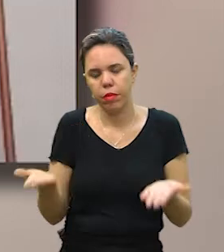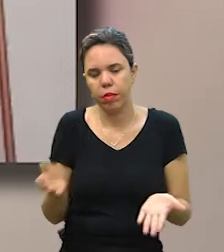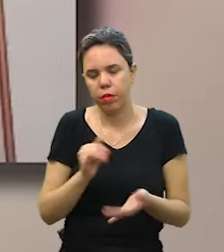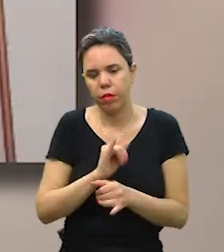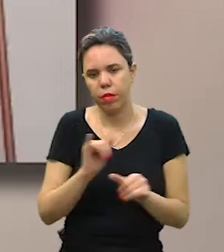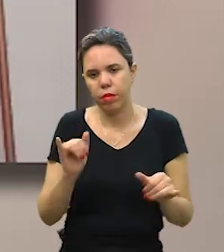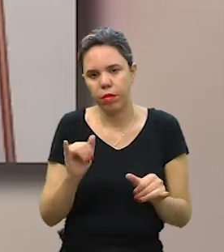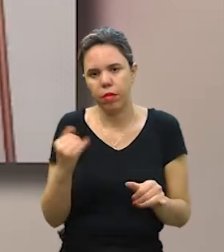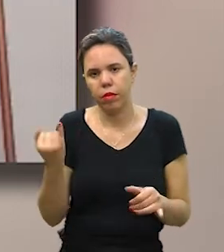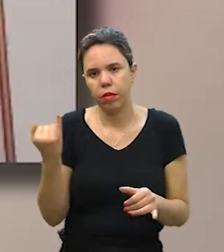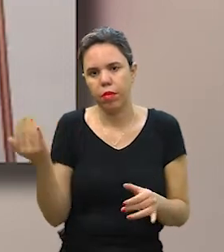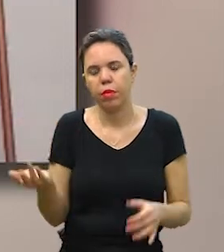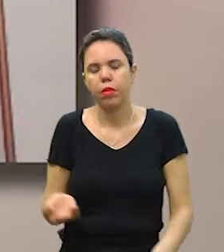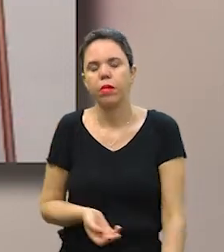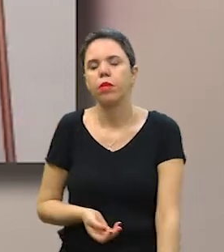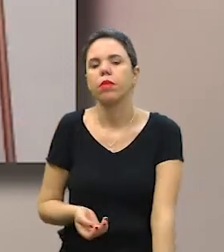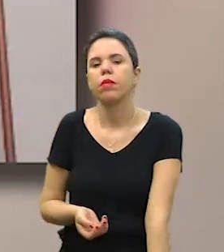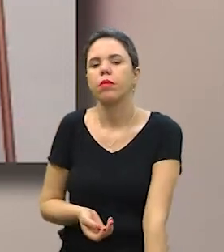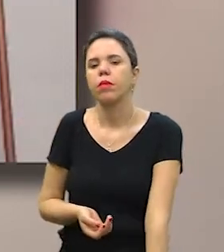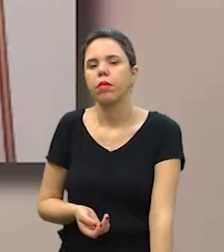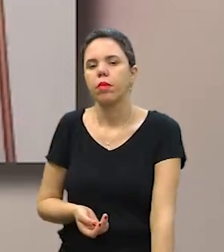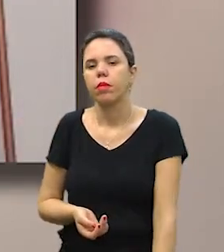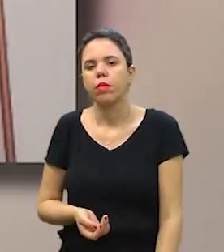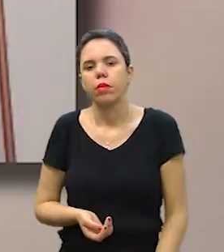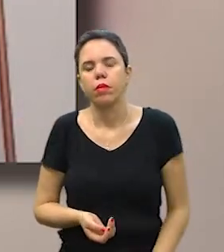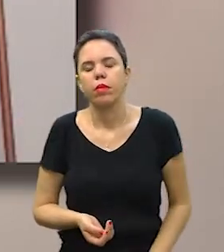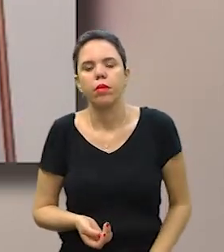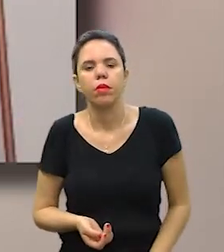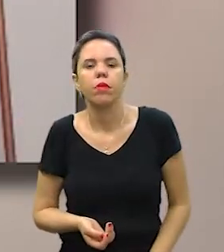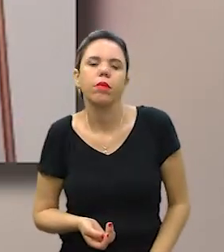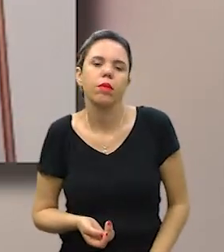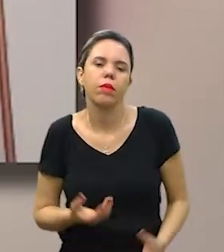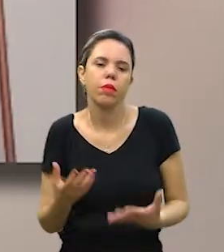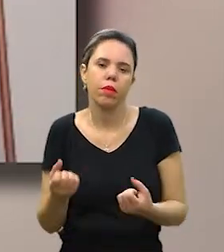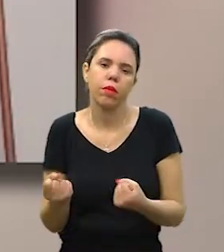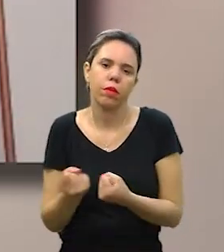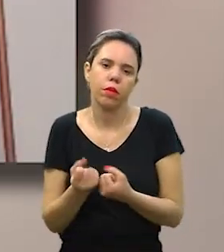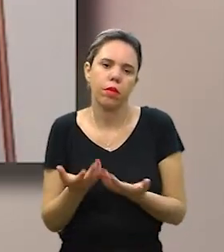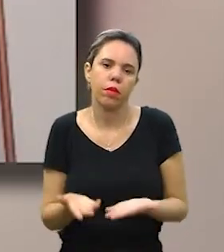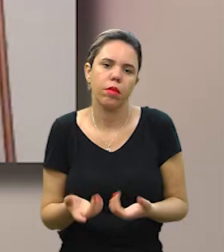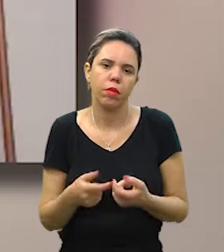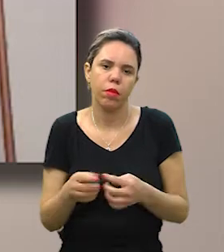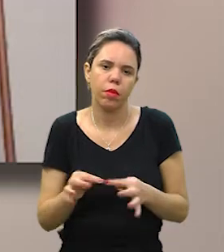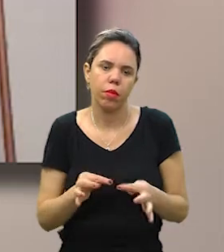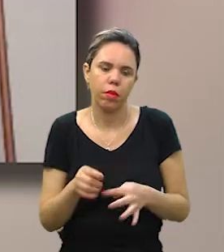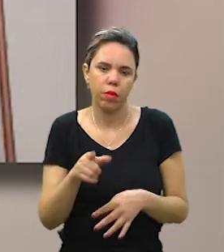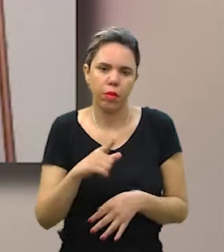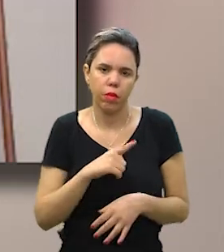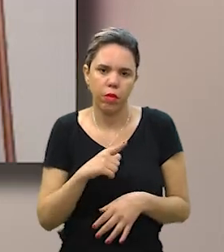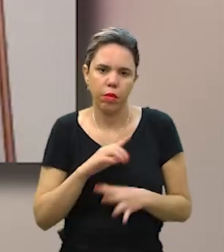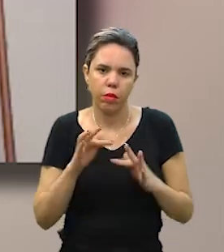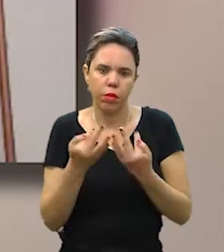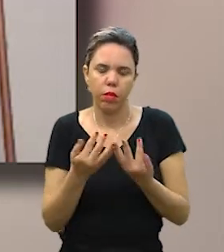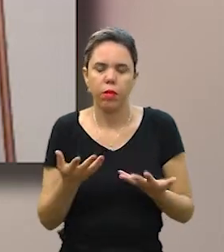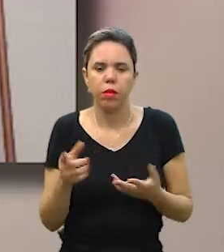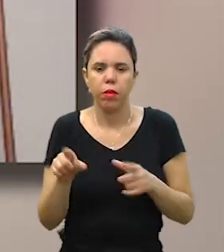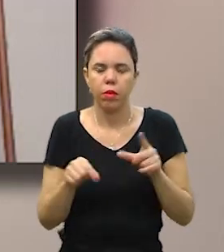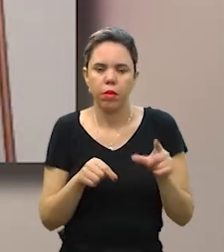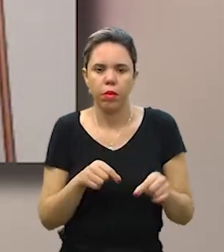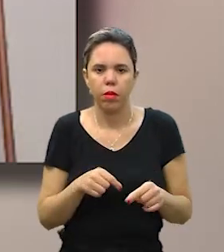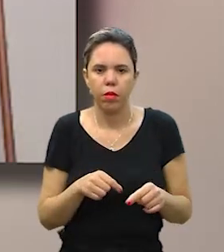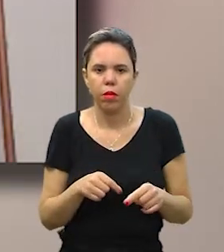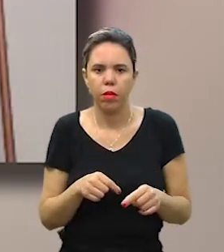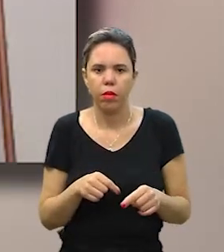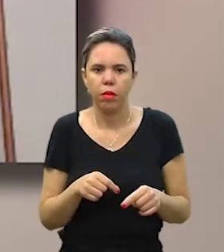de dizer, a importância desse acolhimento do pediatra que a família